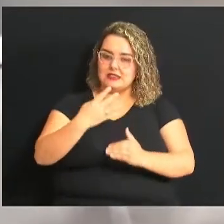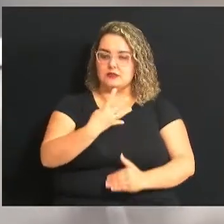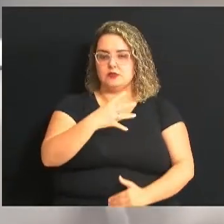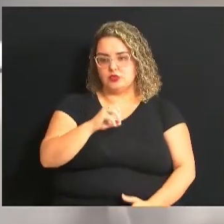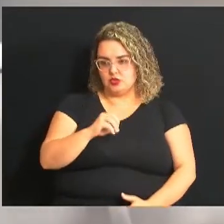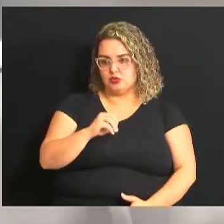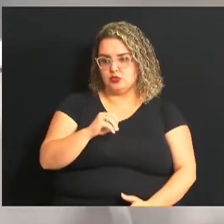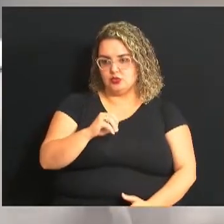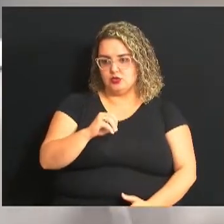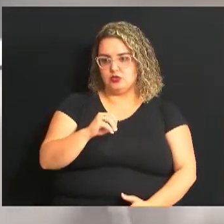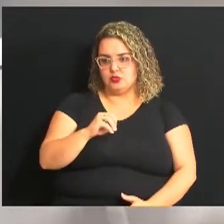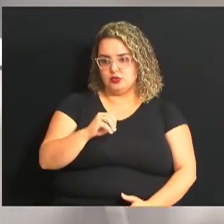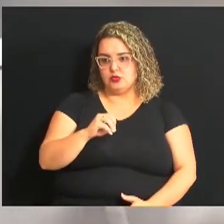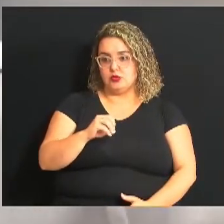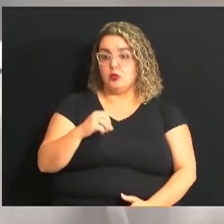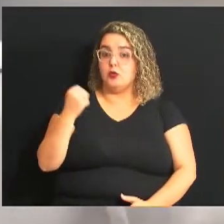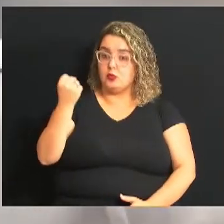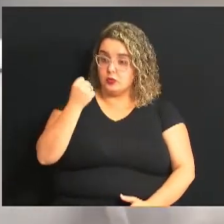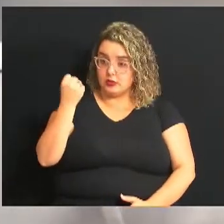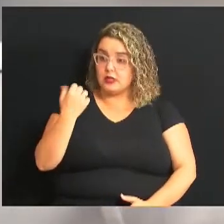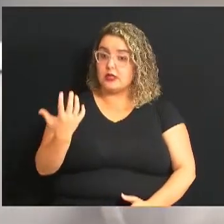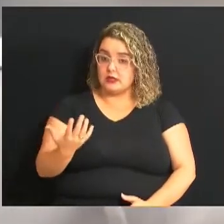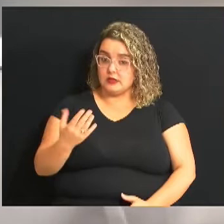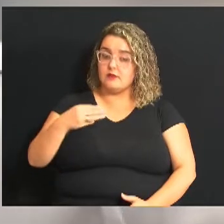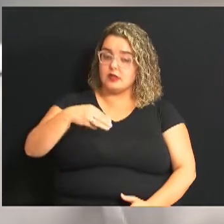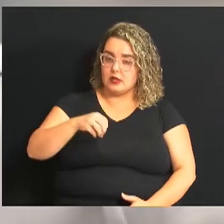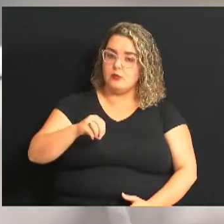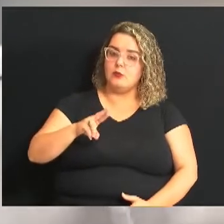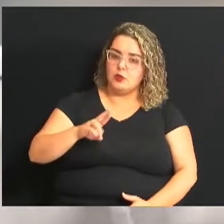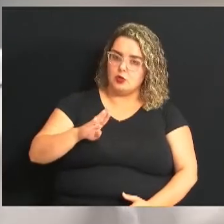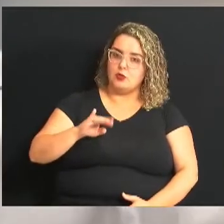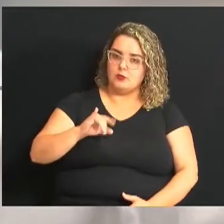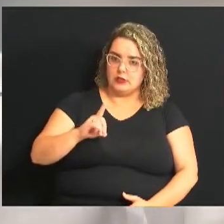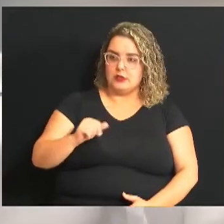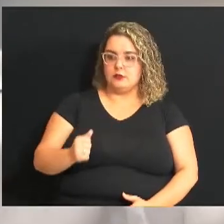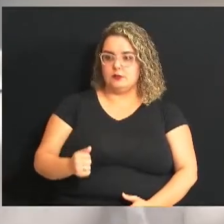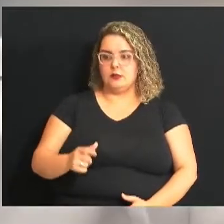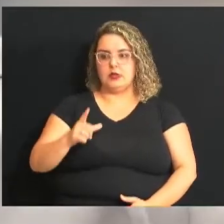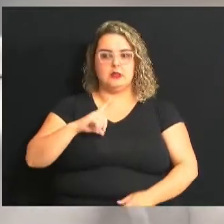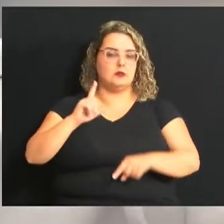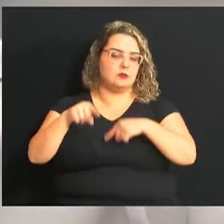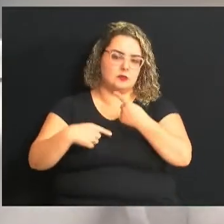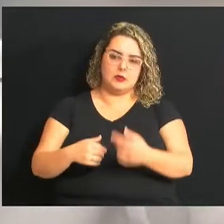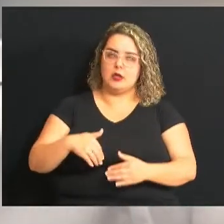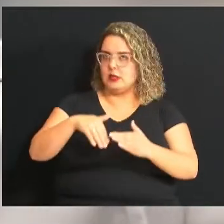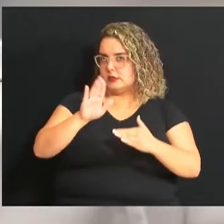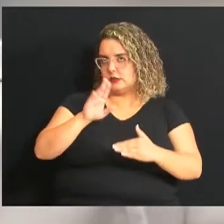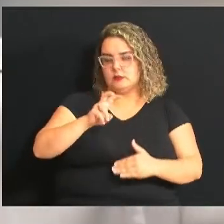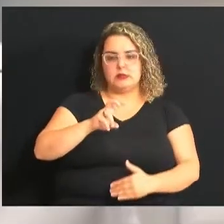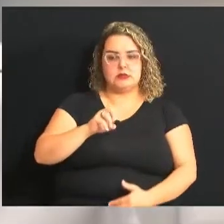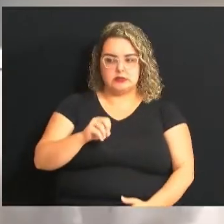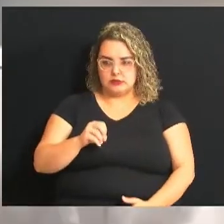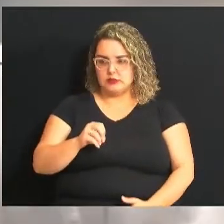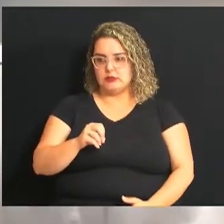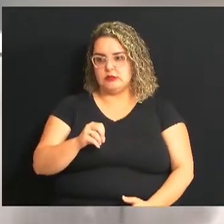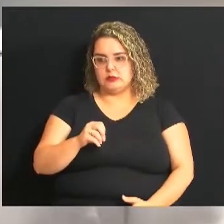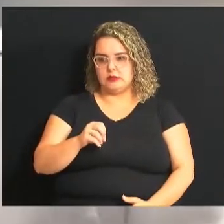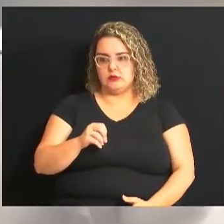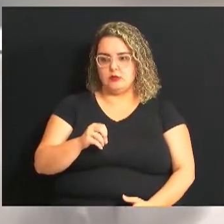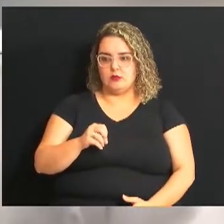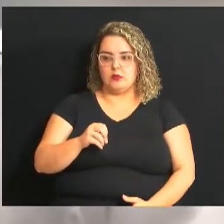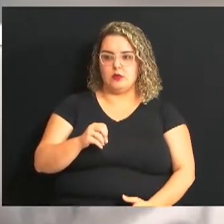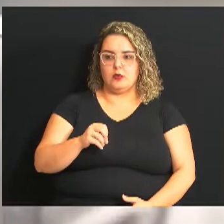uma obesidade grave, uma obesidade mórbida. E daí nós temos outros, acima de 50 você já chama de